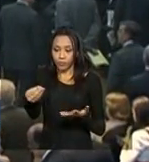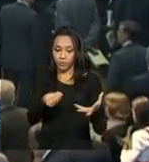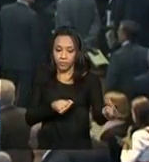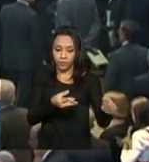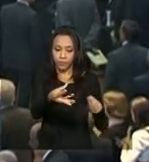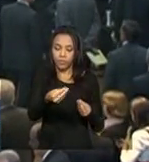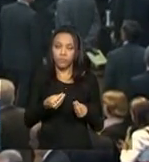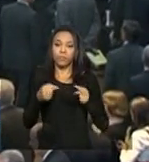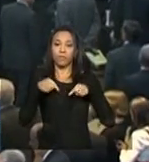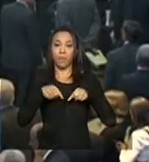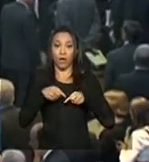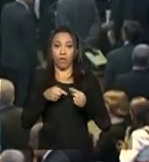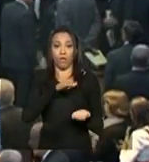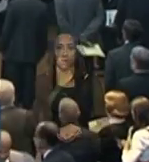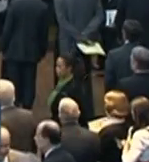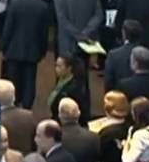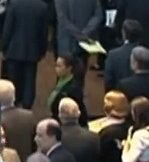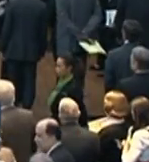senhores.